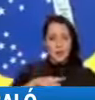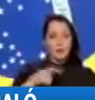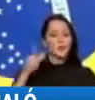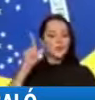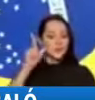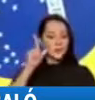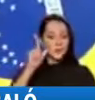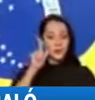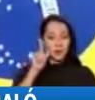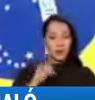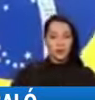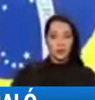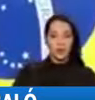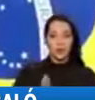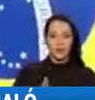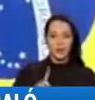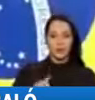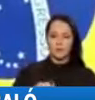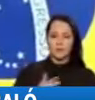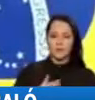a 74